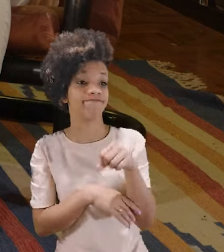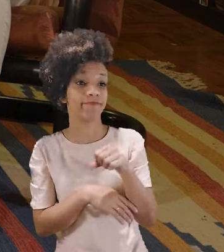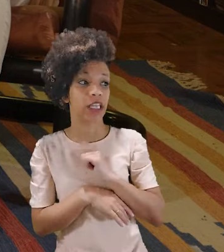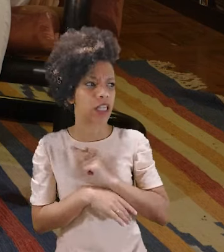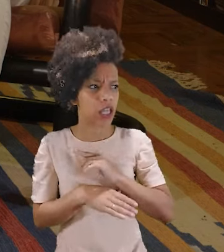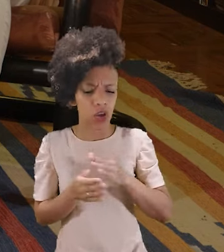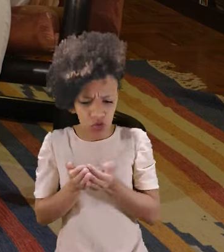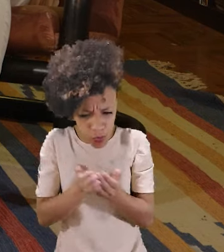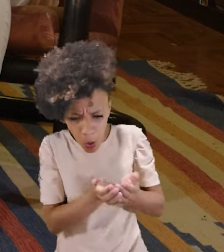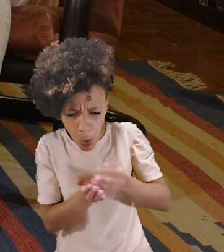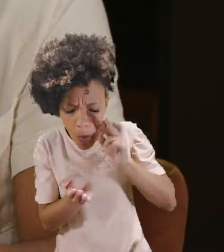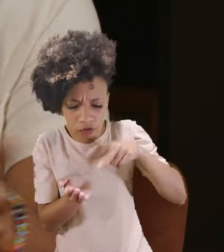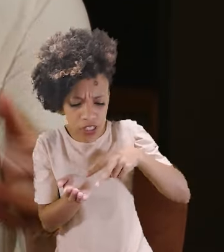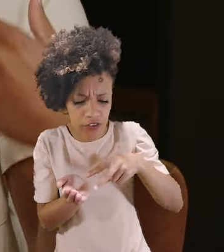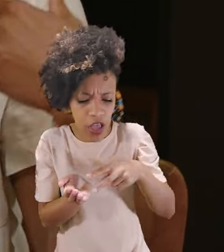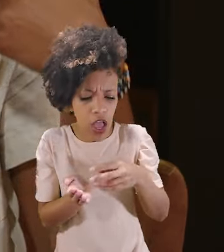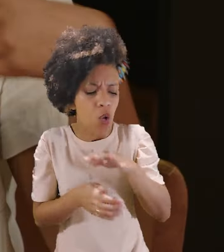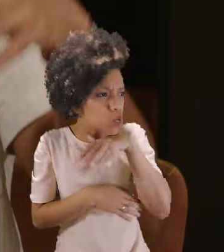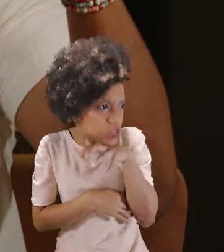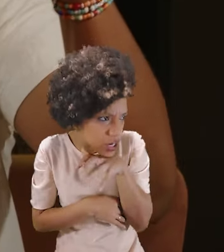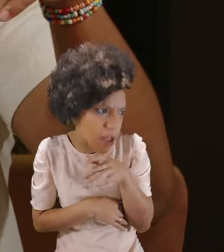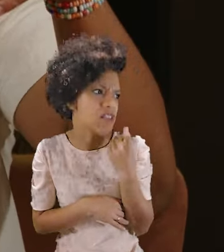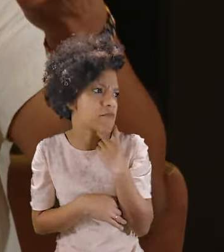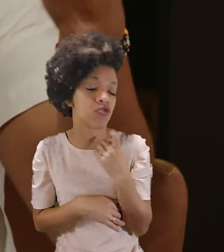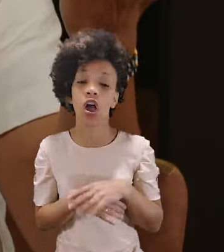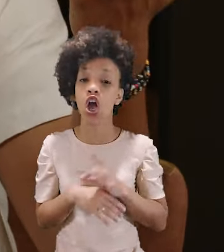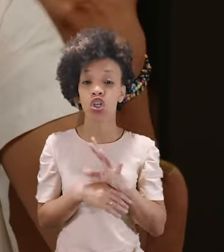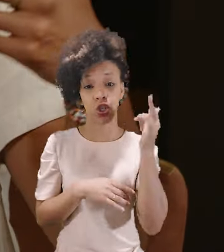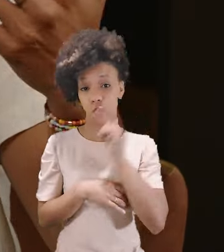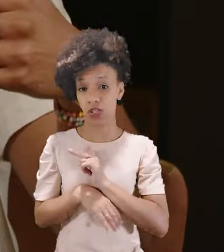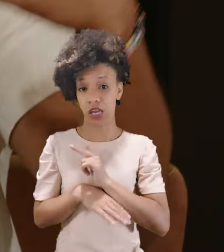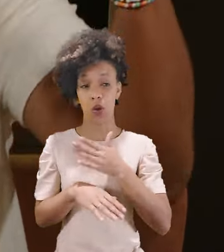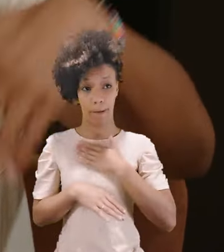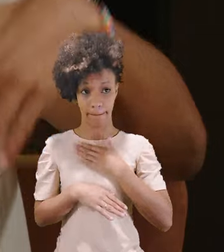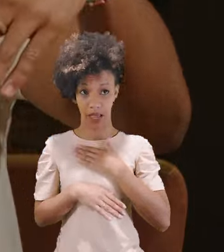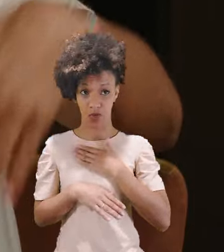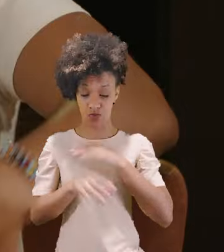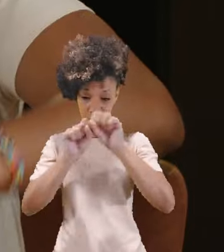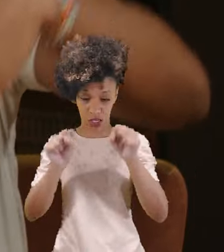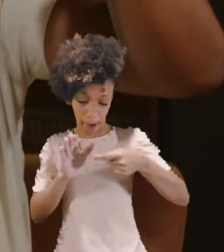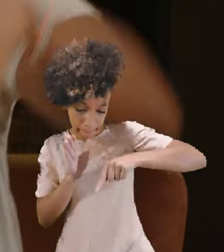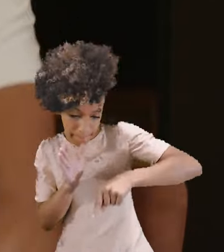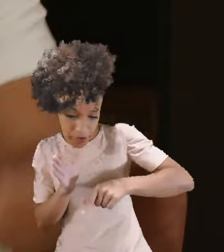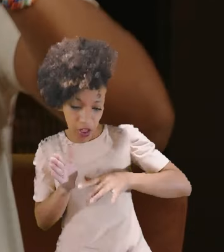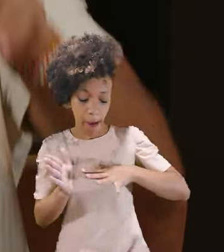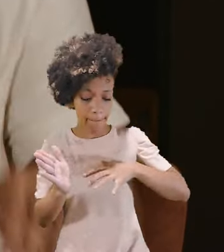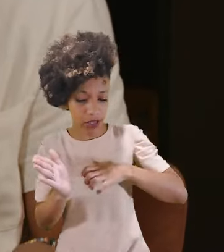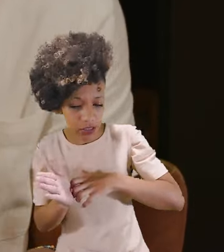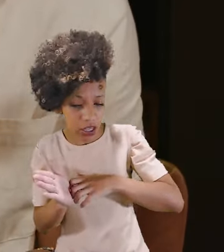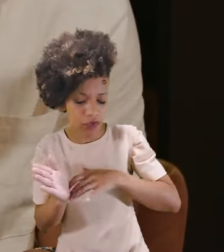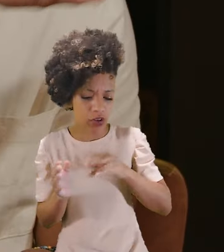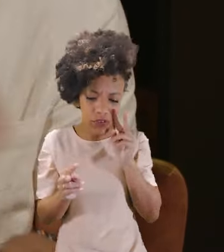escrever e do radar servir uns bicho passando então não a gente só consegue ver no meu radar também o equipamento que vai só dar profundidade vai